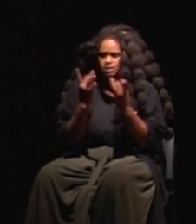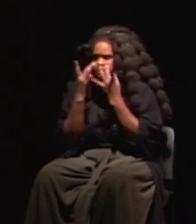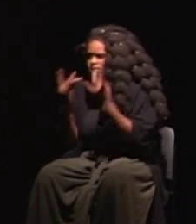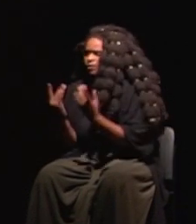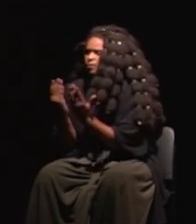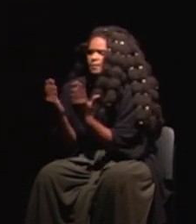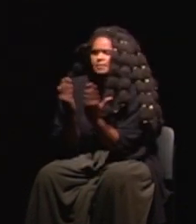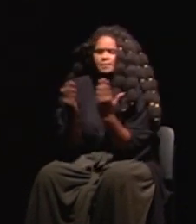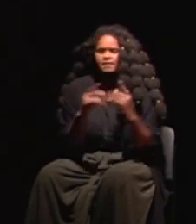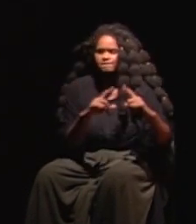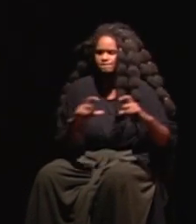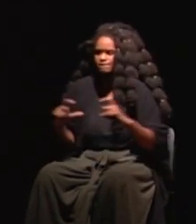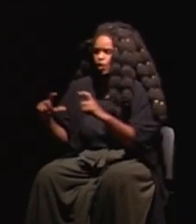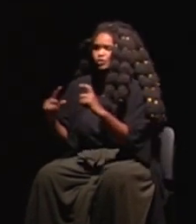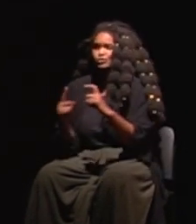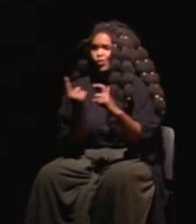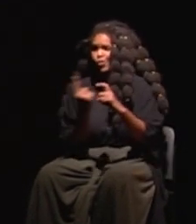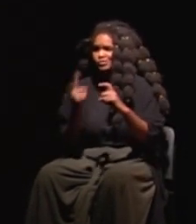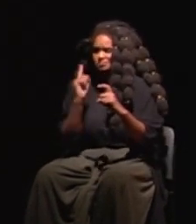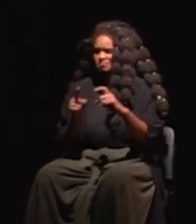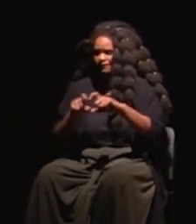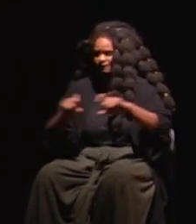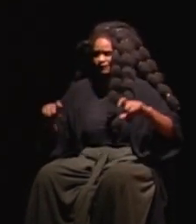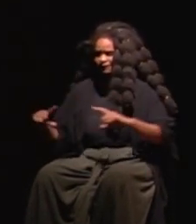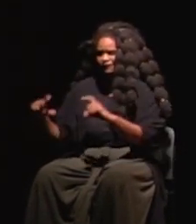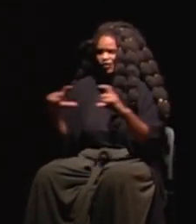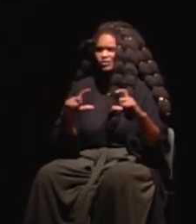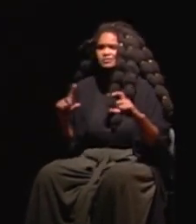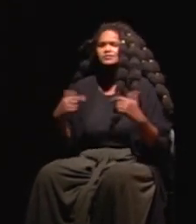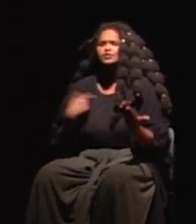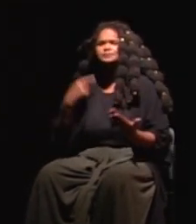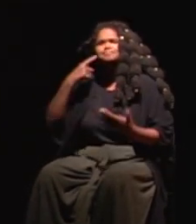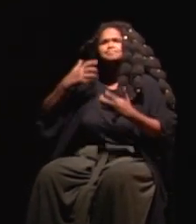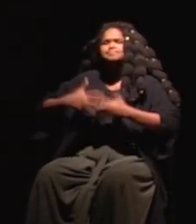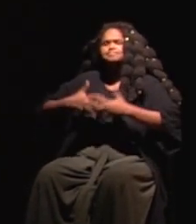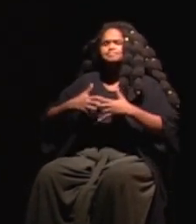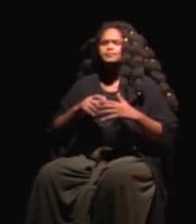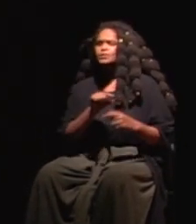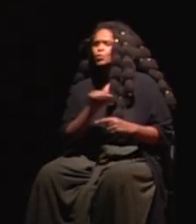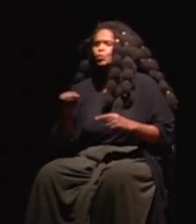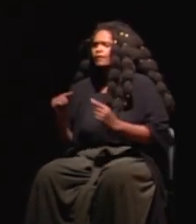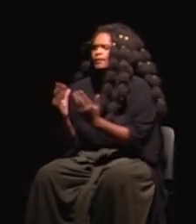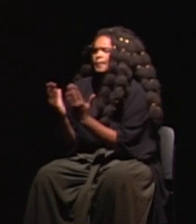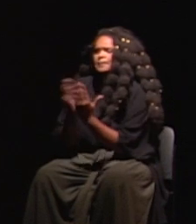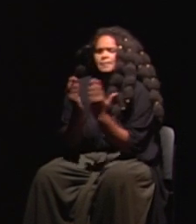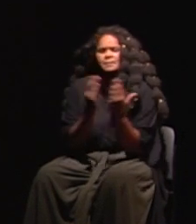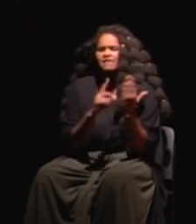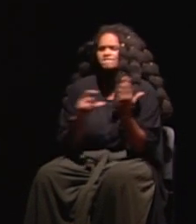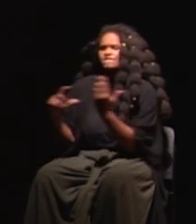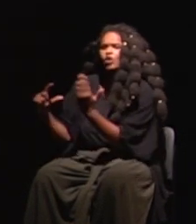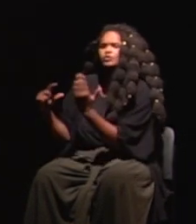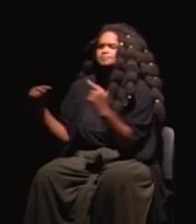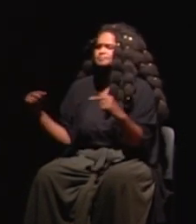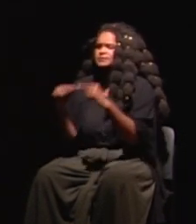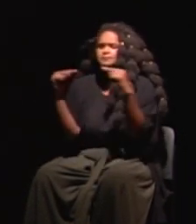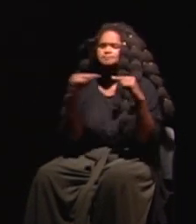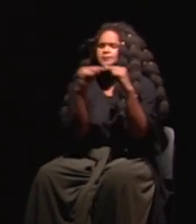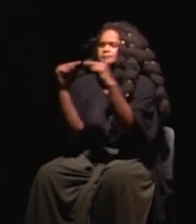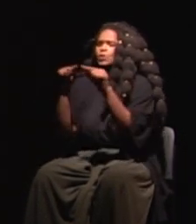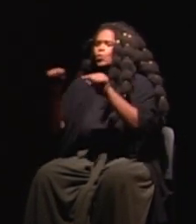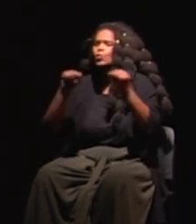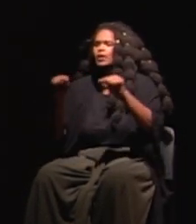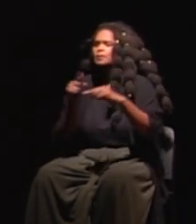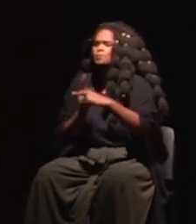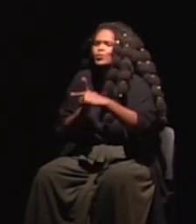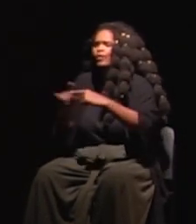né, nesses 11 mil negativos, começamos a pensar o que tem essas fotos em comum, quais são os fios que